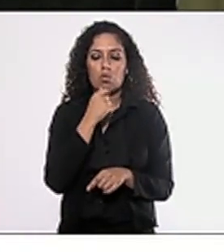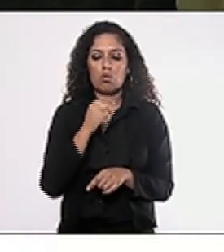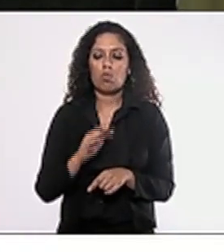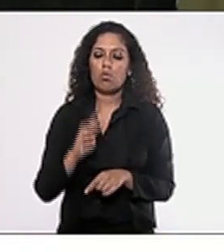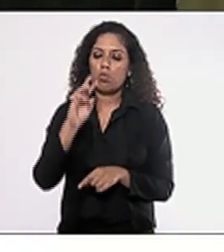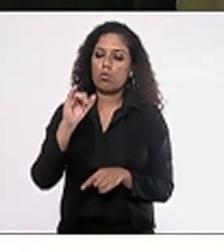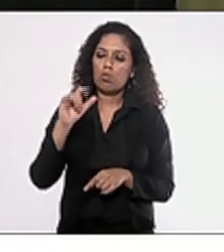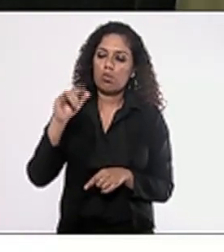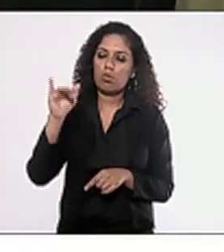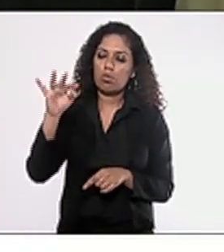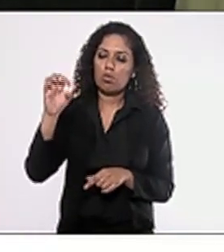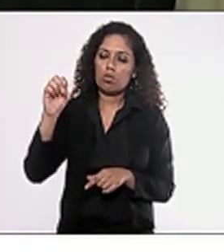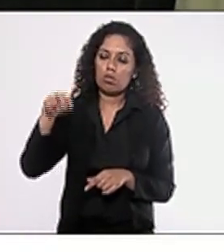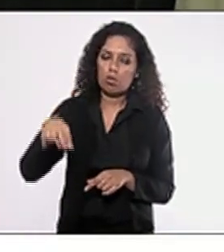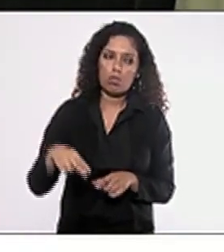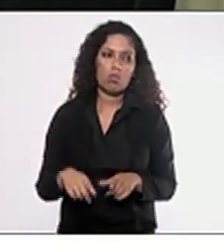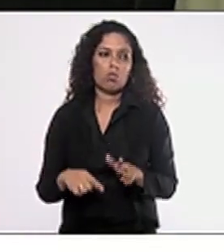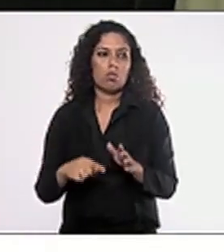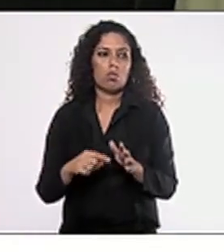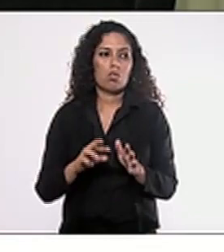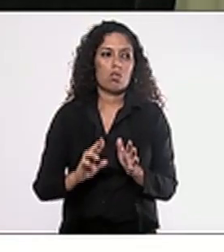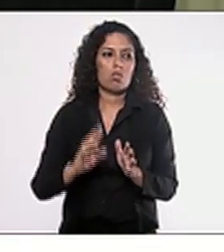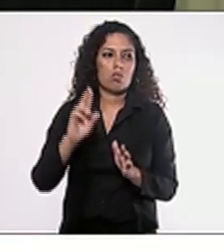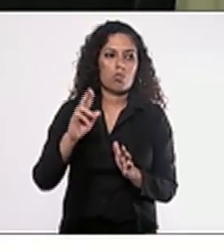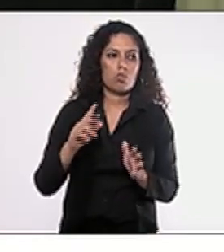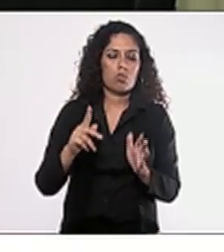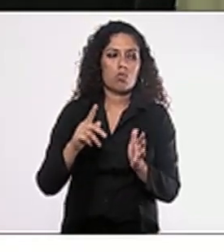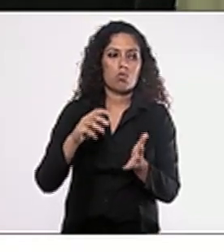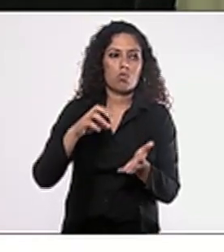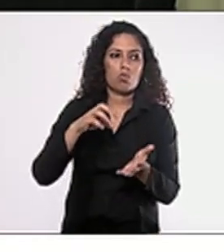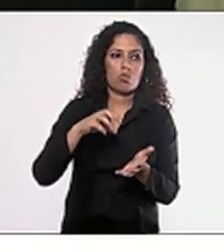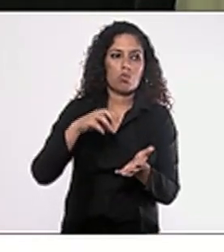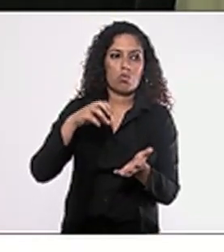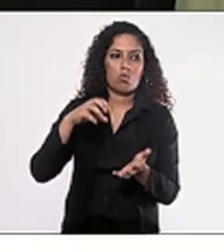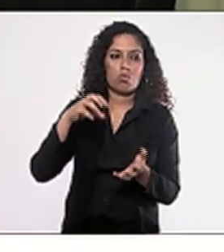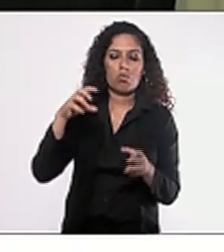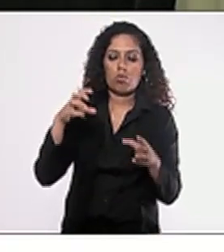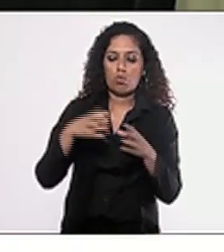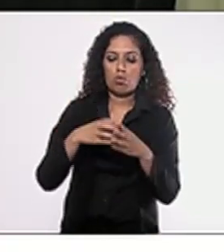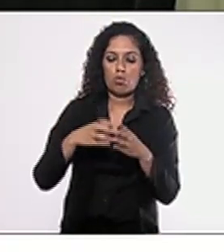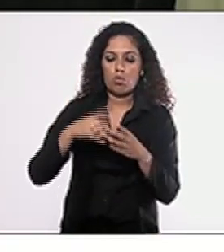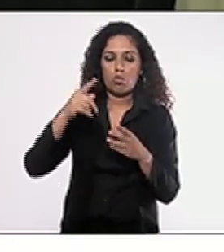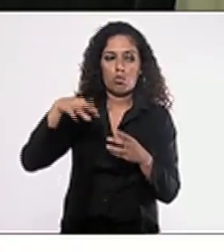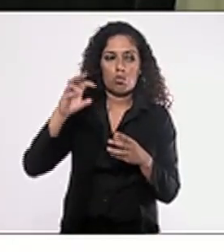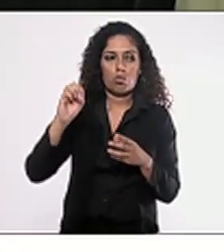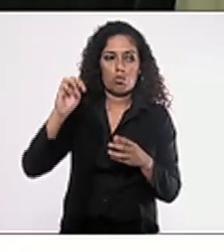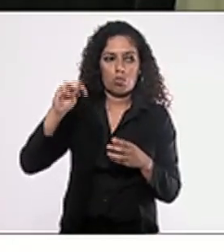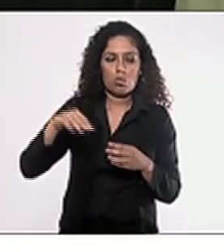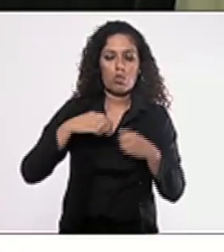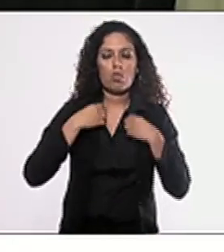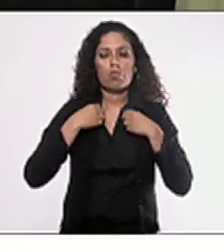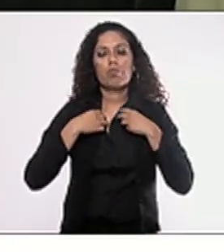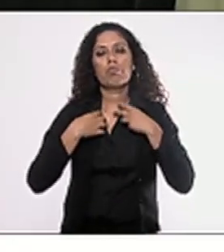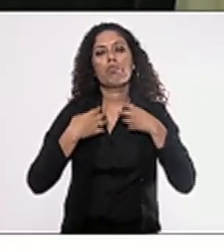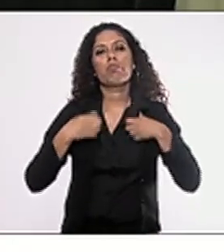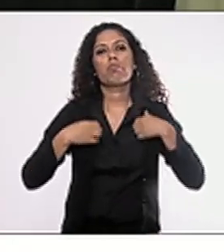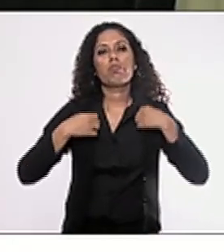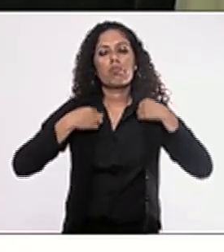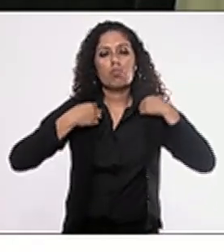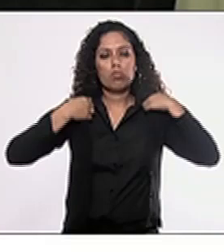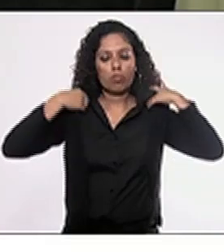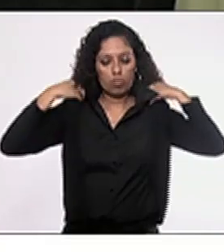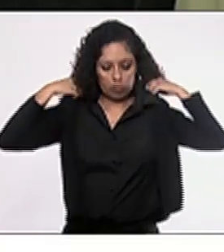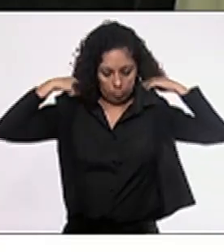Brito, gerente-geral de atendimento do PROCON Municipal. Onde está o doutor Wellington? Doutor Wellington. Muito obrigado pela